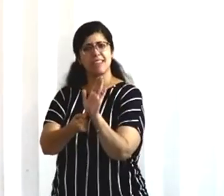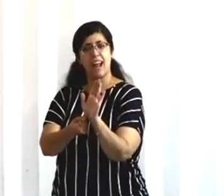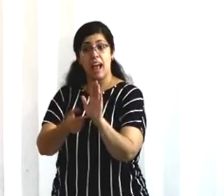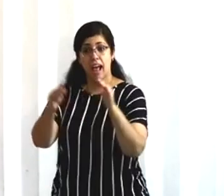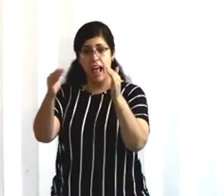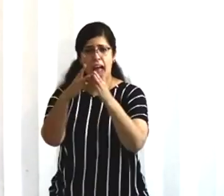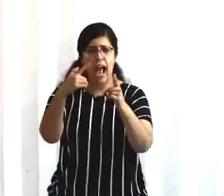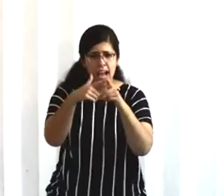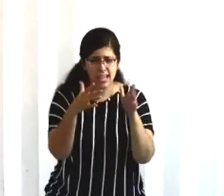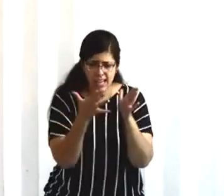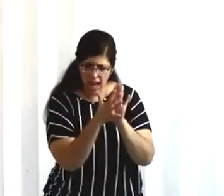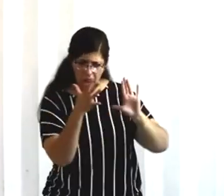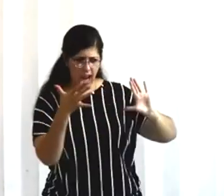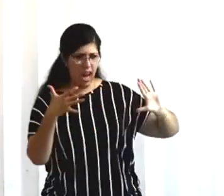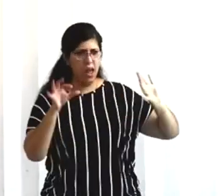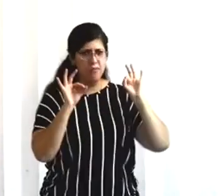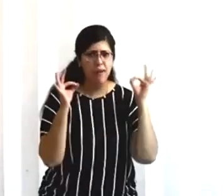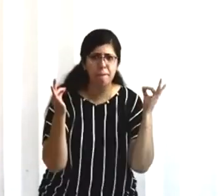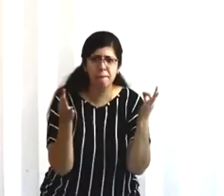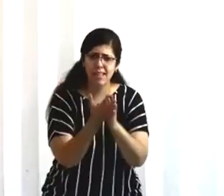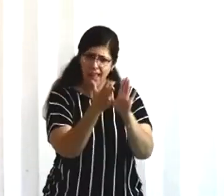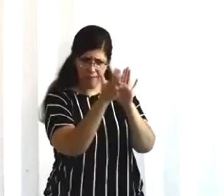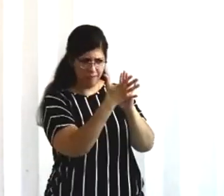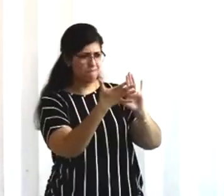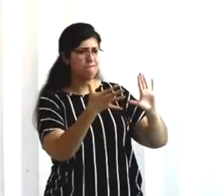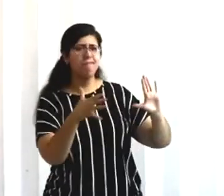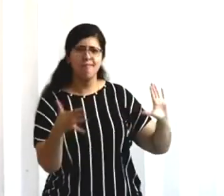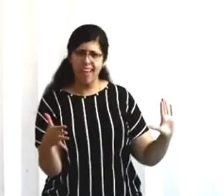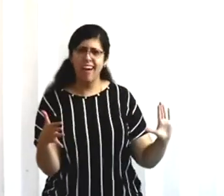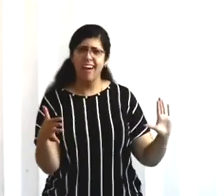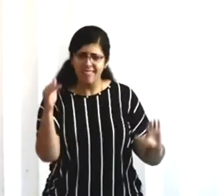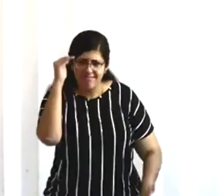Senhor, porque tem trevas.